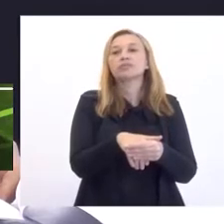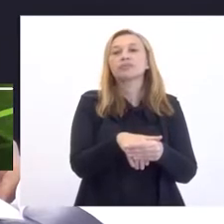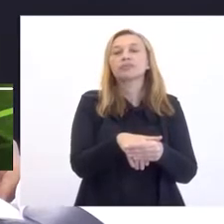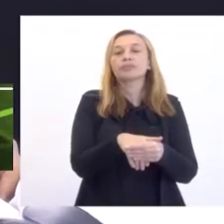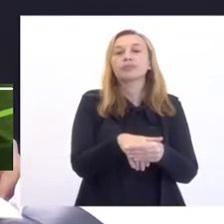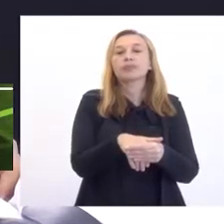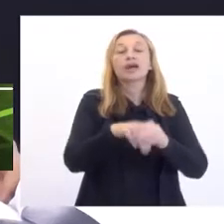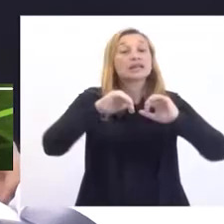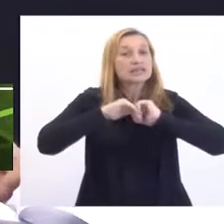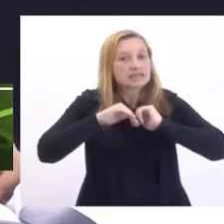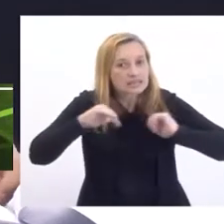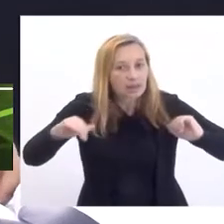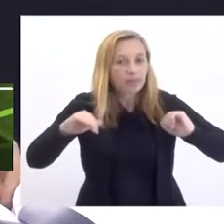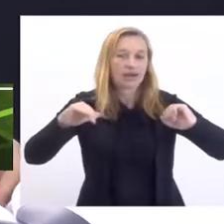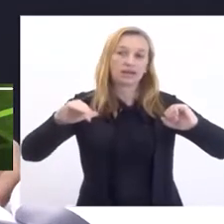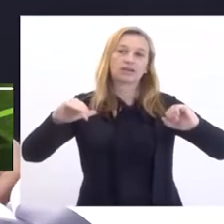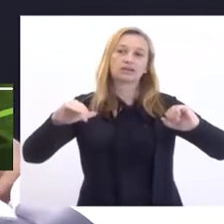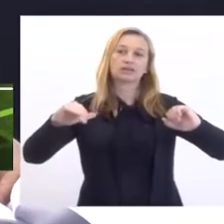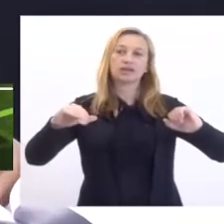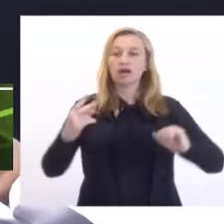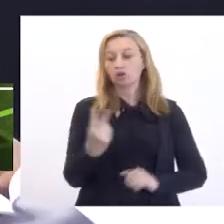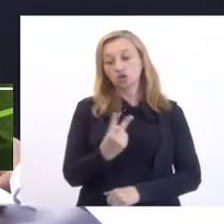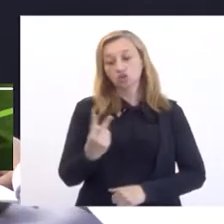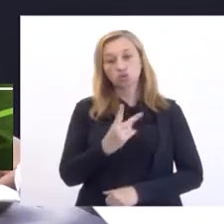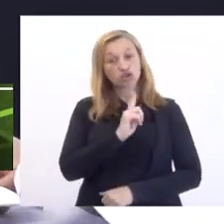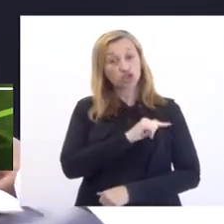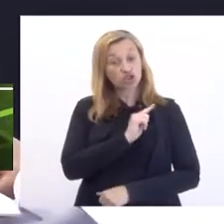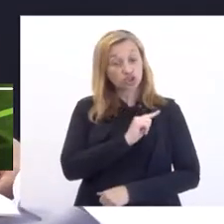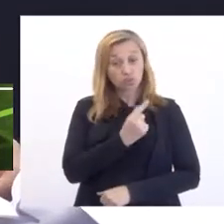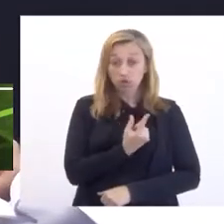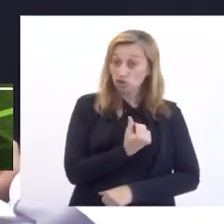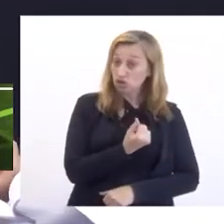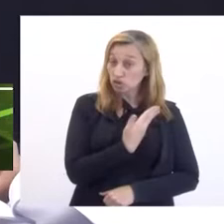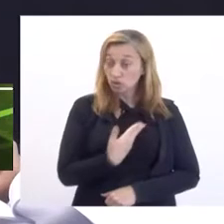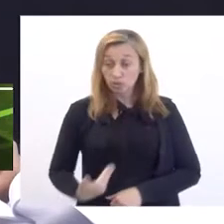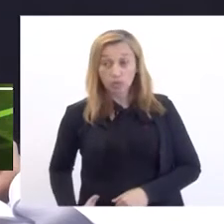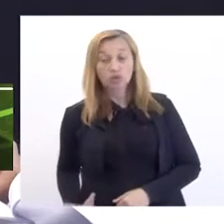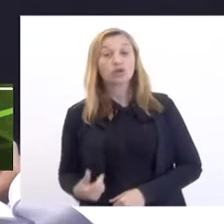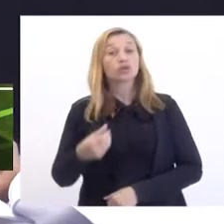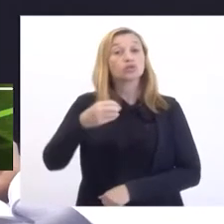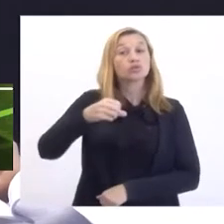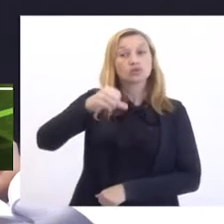de forma separada as duas contas. As contas do senhor Cláudio,